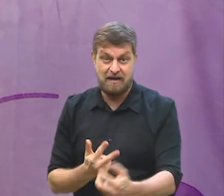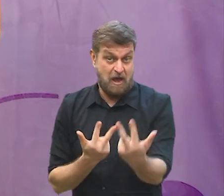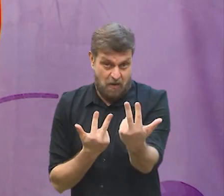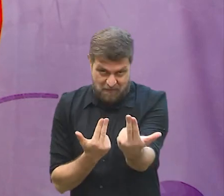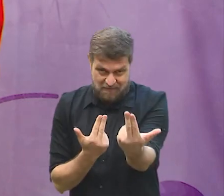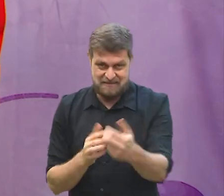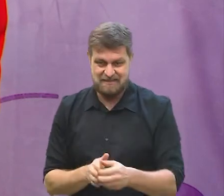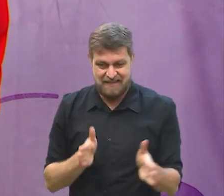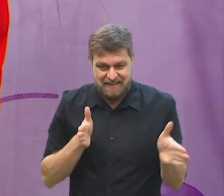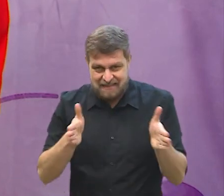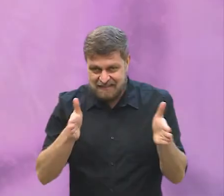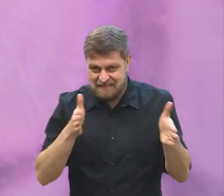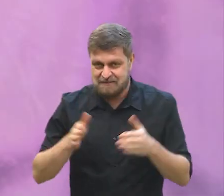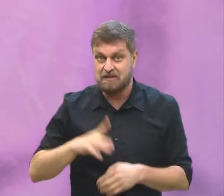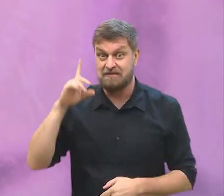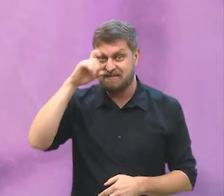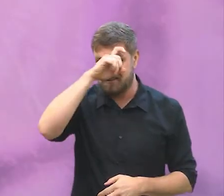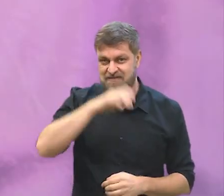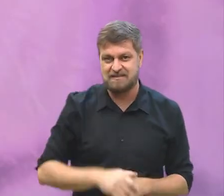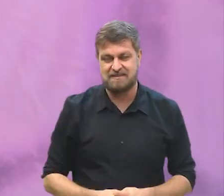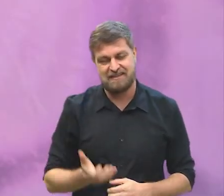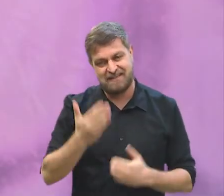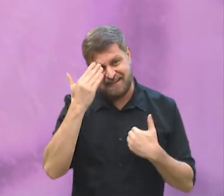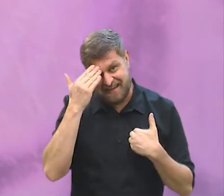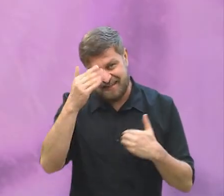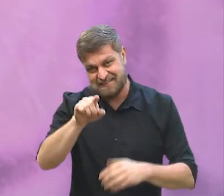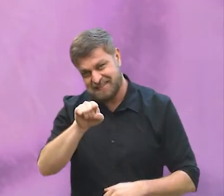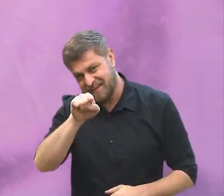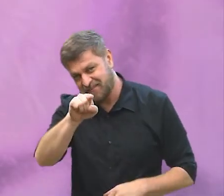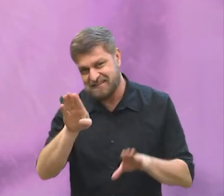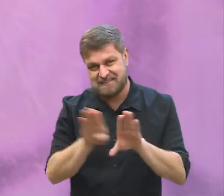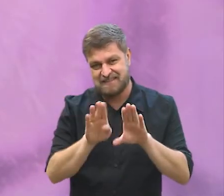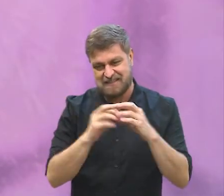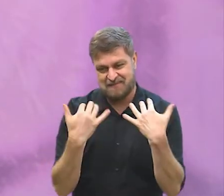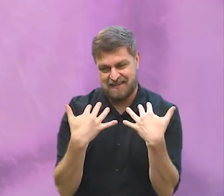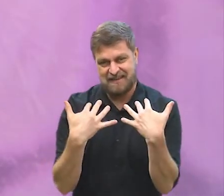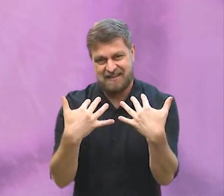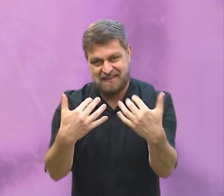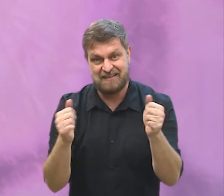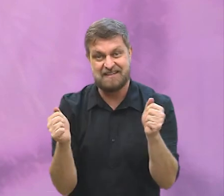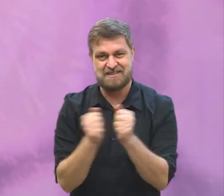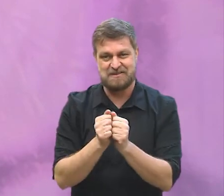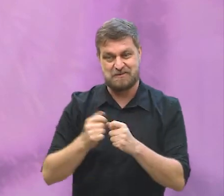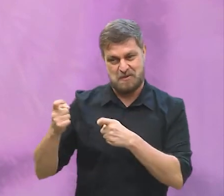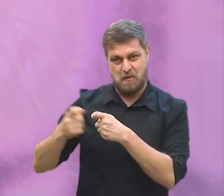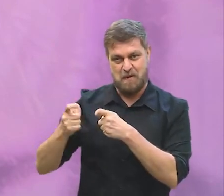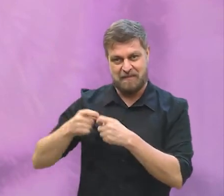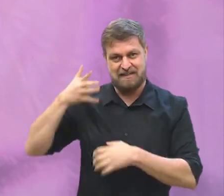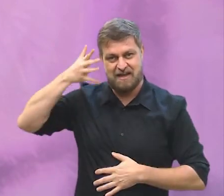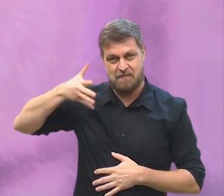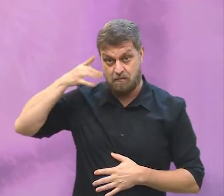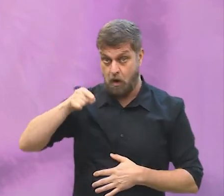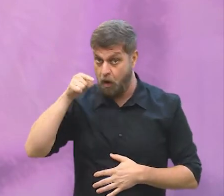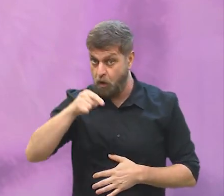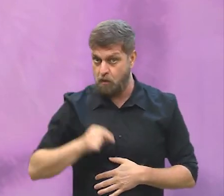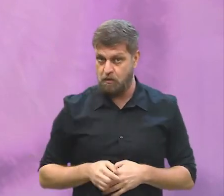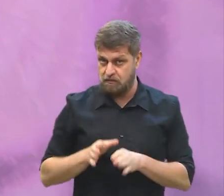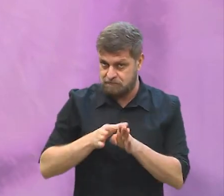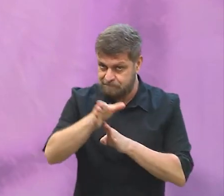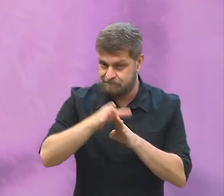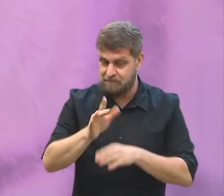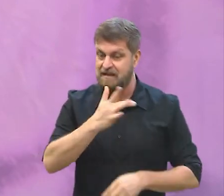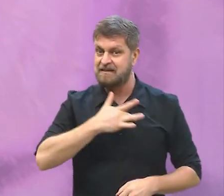nosso tempinho acabou. Eu queria agradecer a sua participação aqui e fazer um novo convite. Olha, volte sempre que quiser. O programa é seu